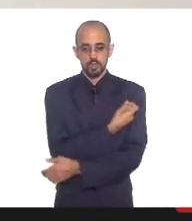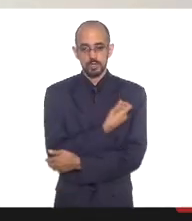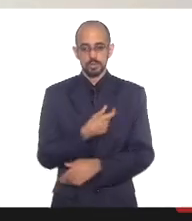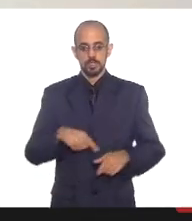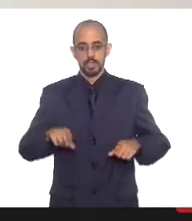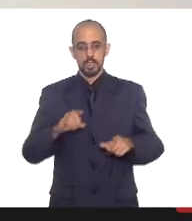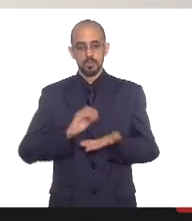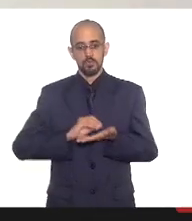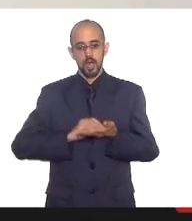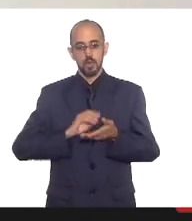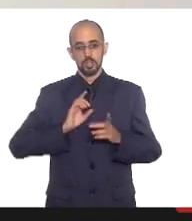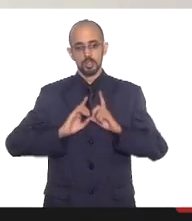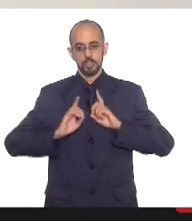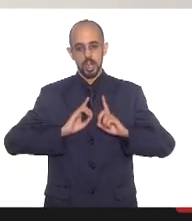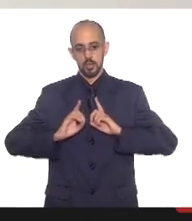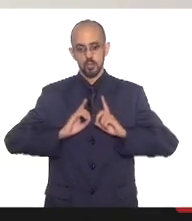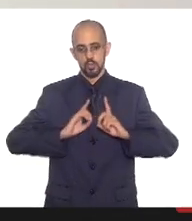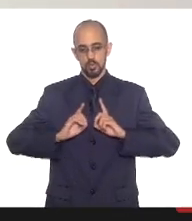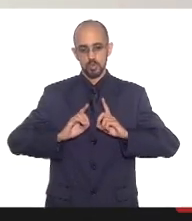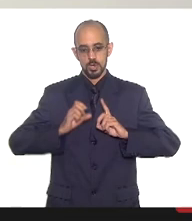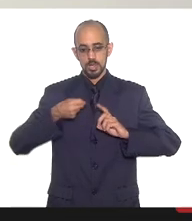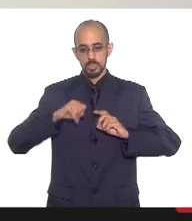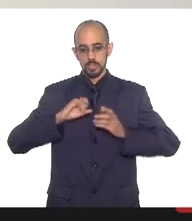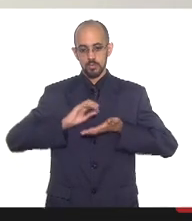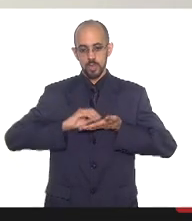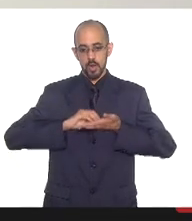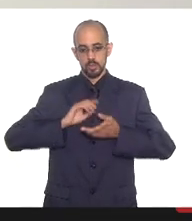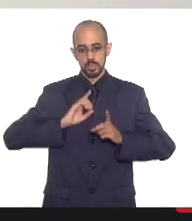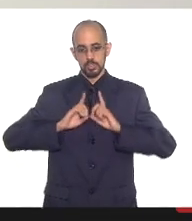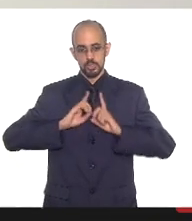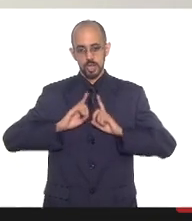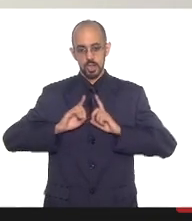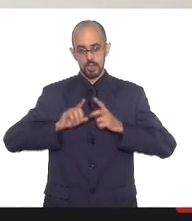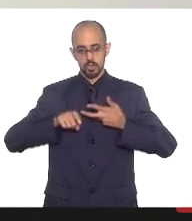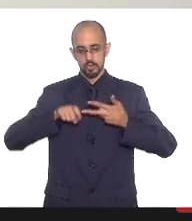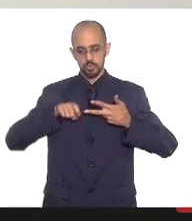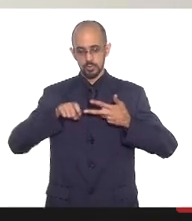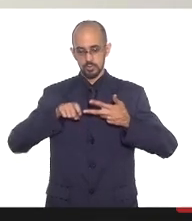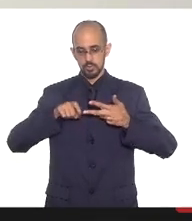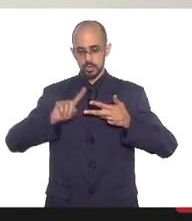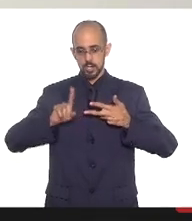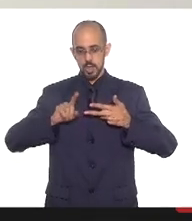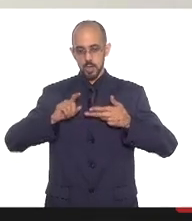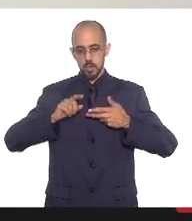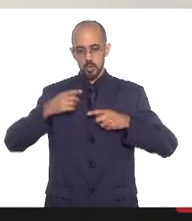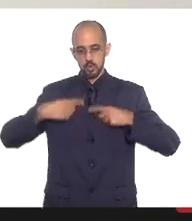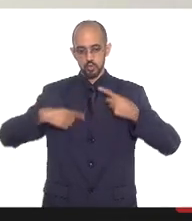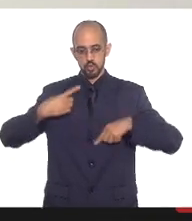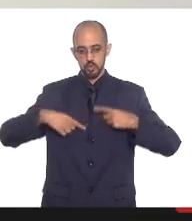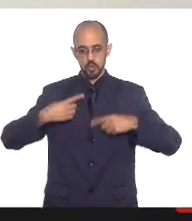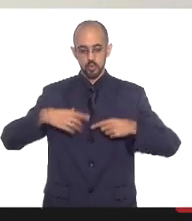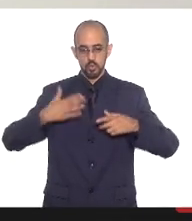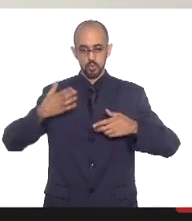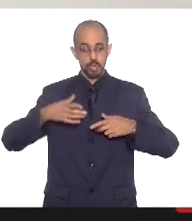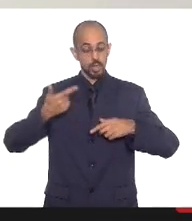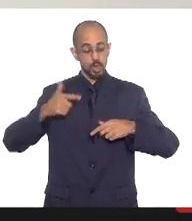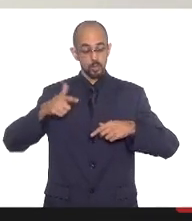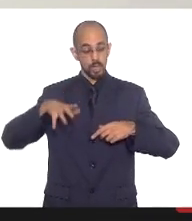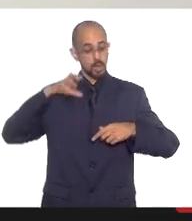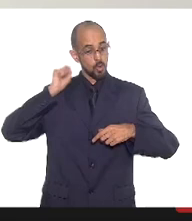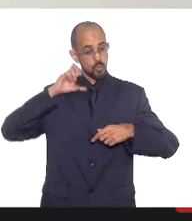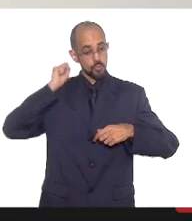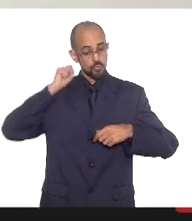diálogo na hora que falta diálogo com o Executivo executivo não escuta o controle social não escuta a sociedade civil não